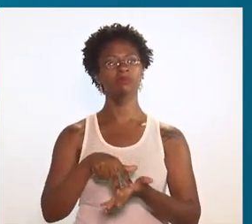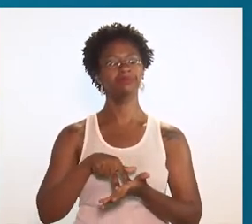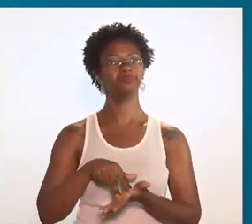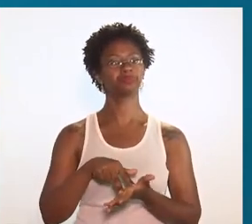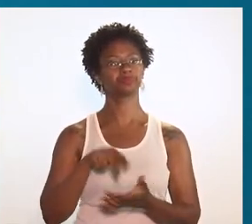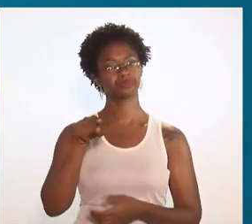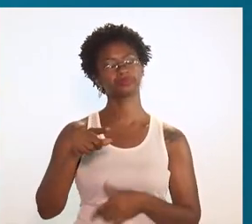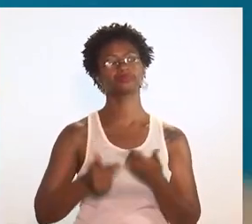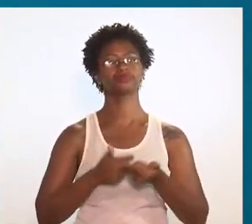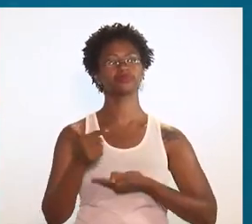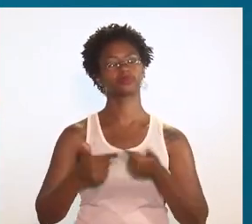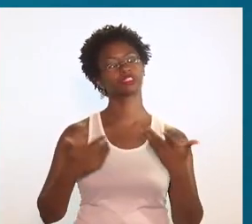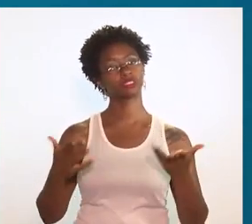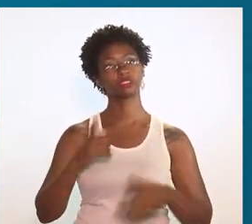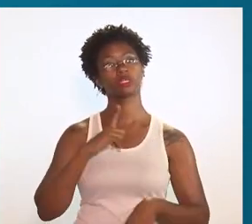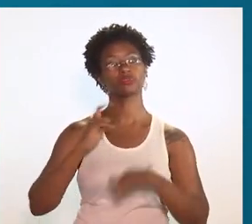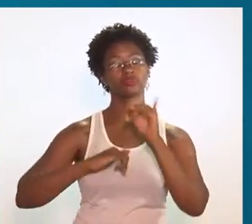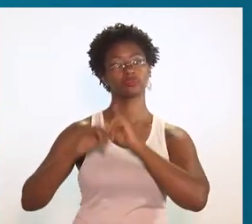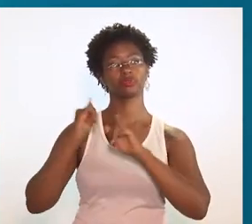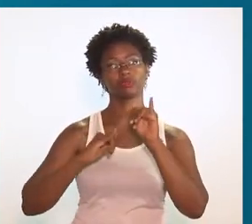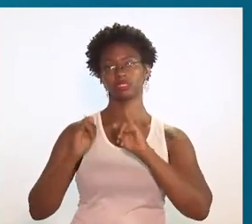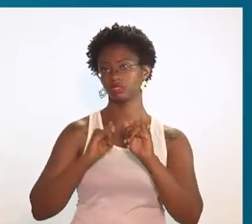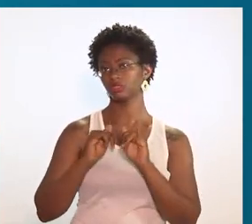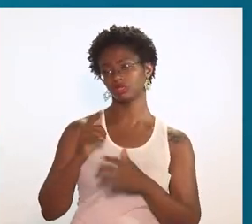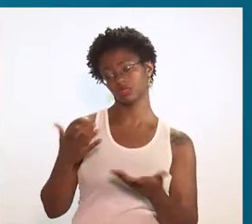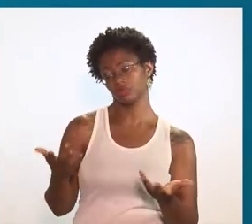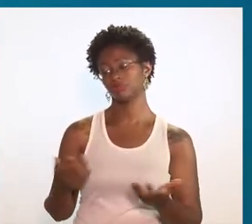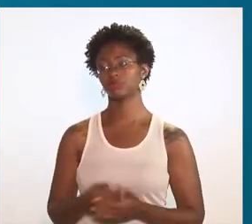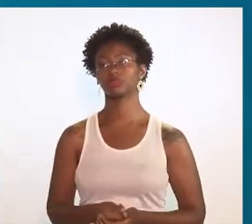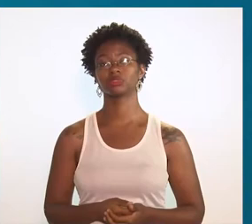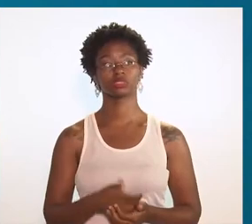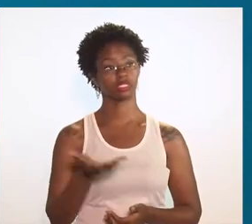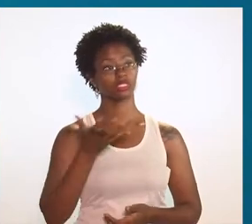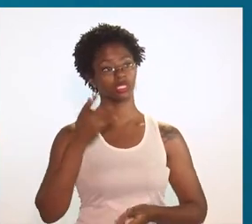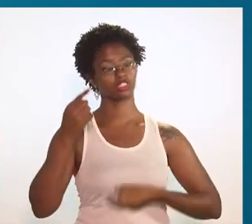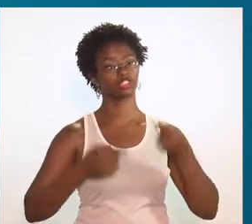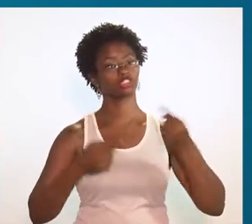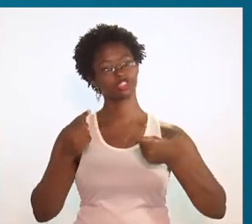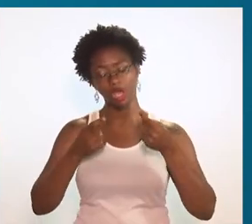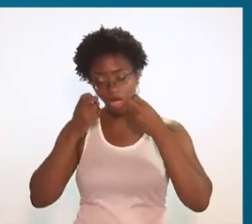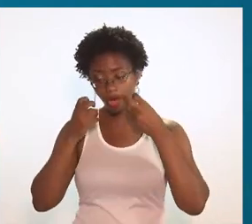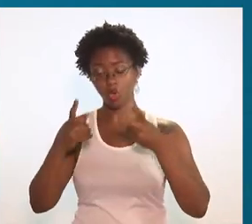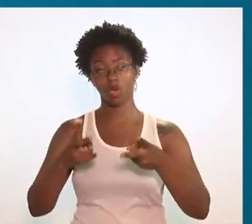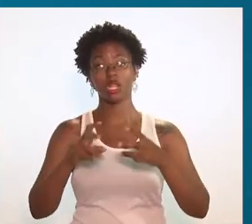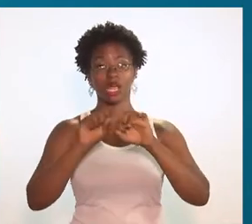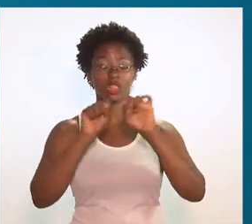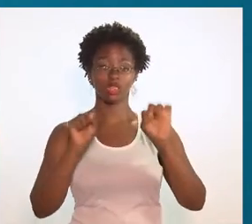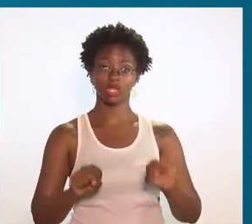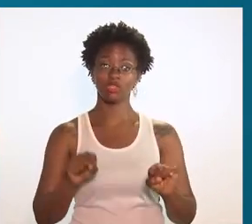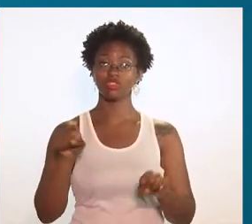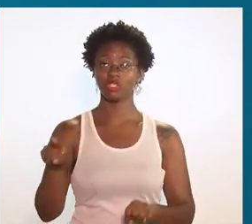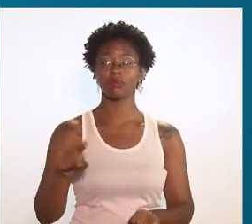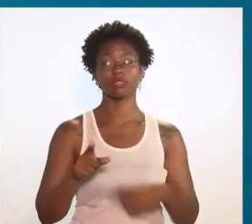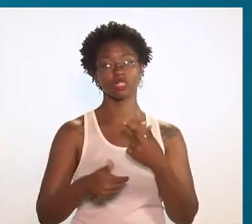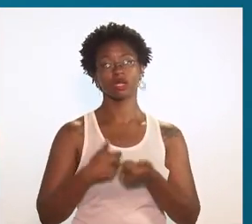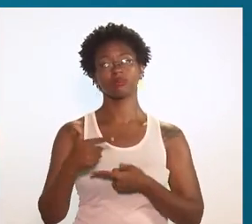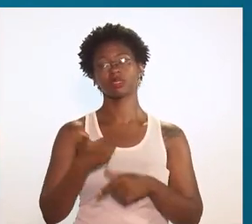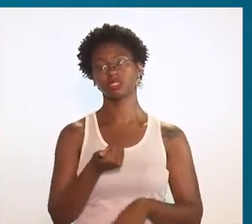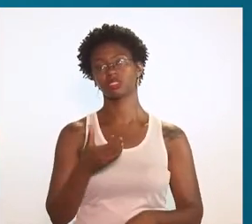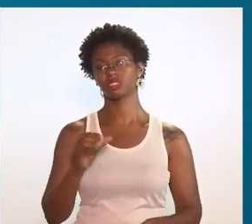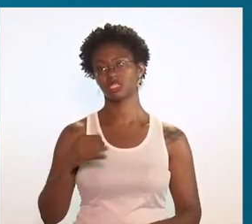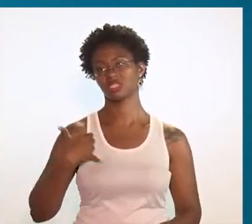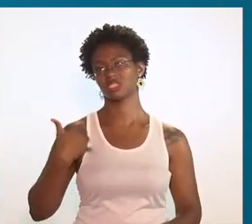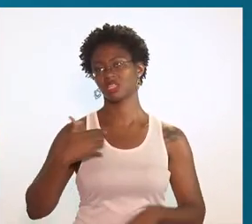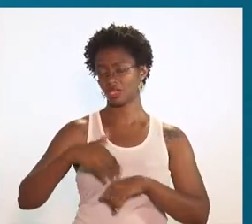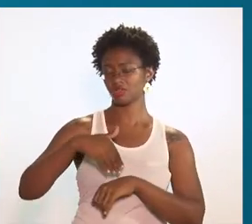da consistência desse trabalho e tem muita informação sobre trabalho lá. Quem quiser discutir, olhar para a sistemática do trabalho